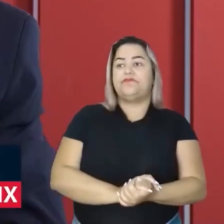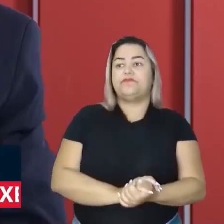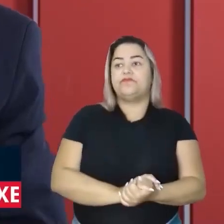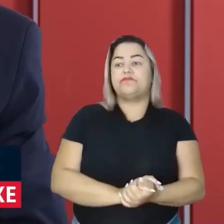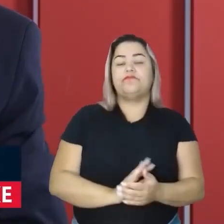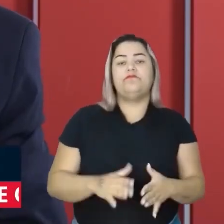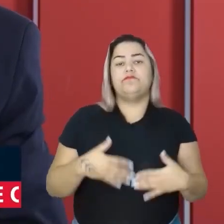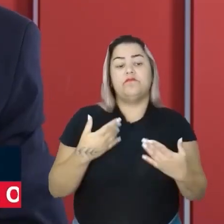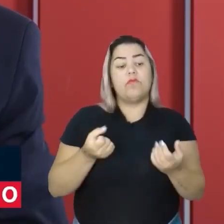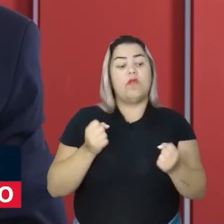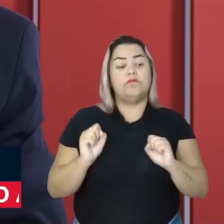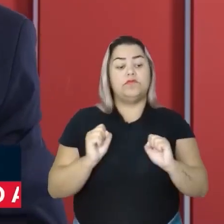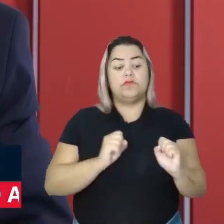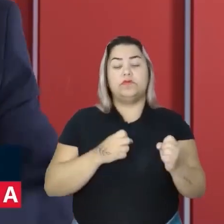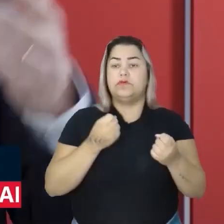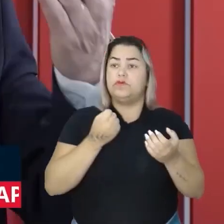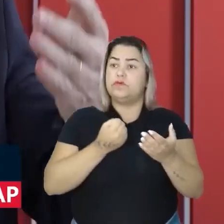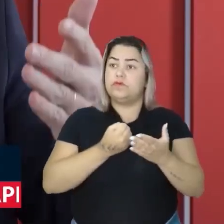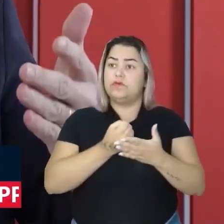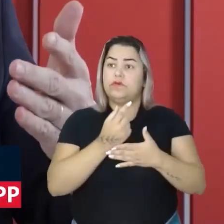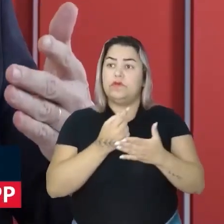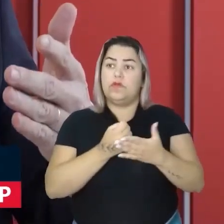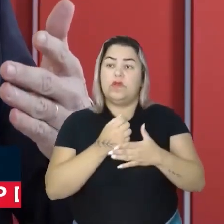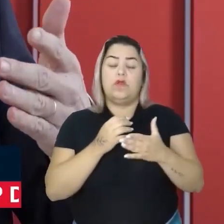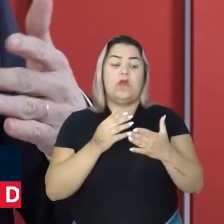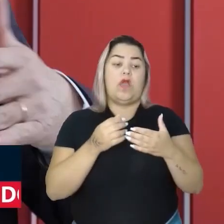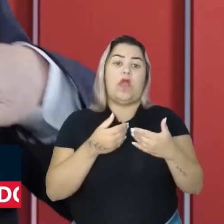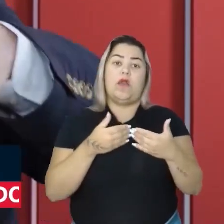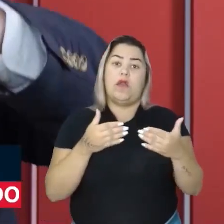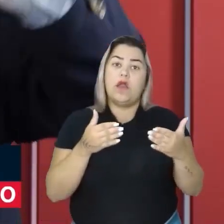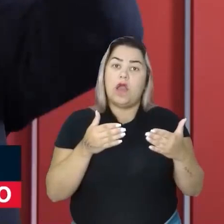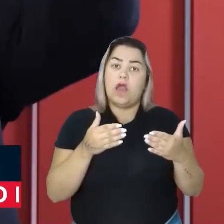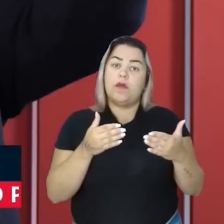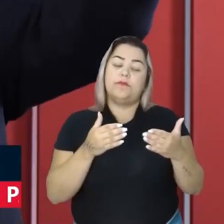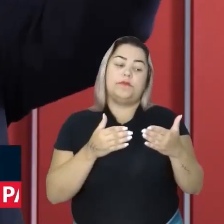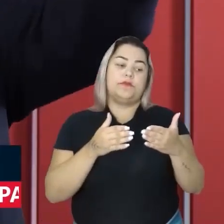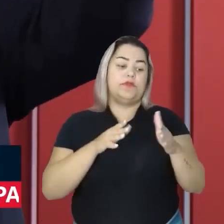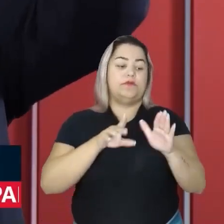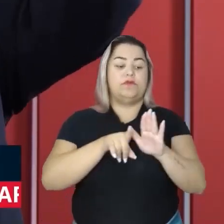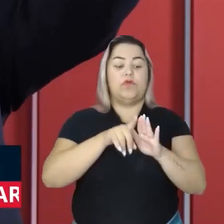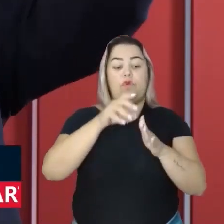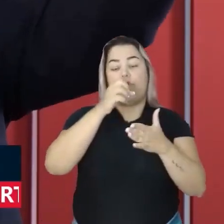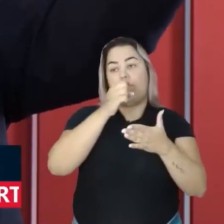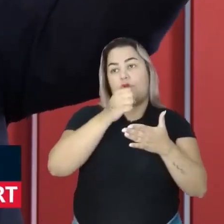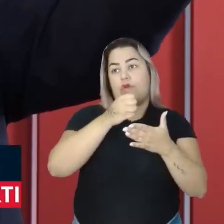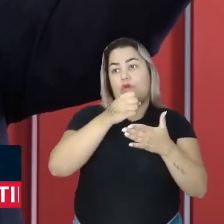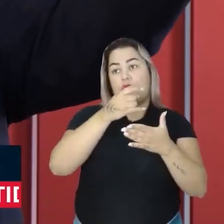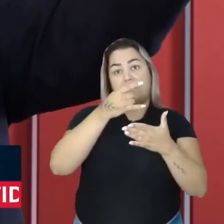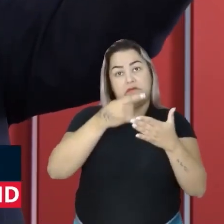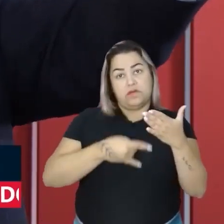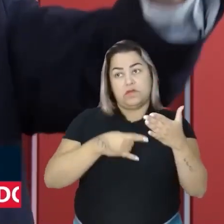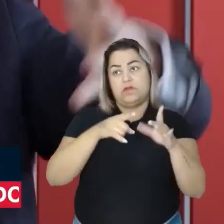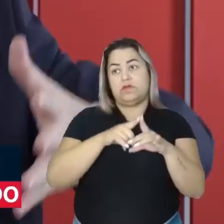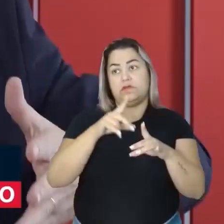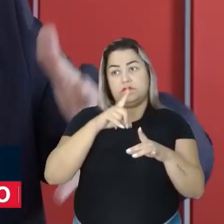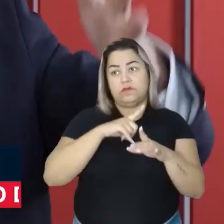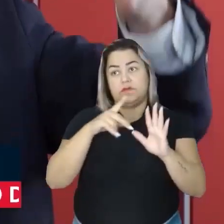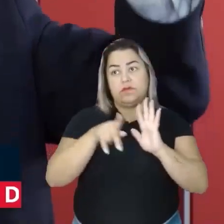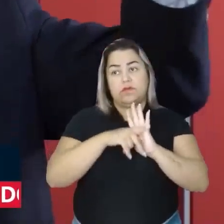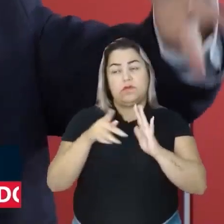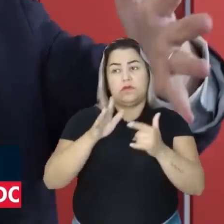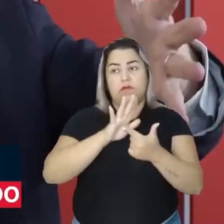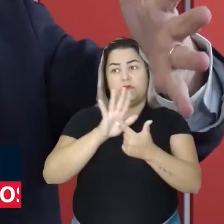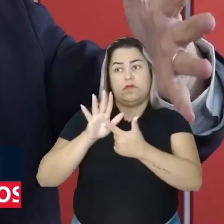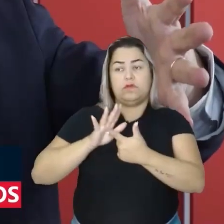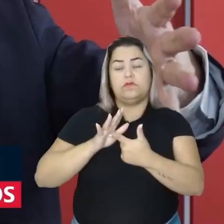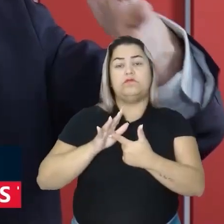é que eu podia comprar isso? Eu abro um edital e daí um mercado grande, onde tem um dono, se apresenta e traz